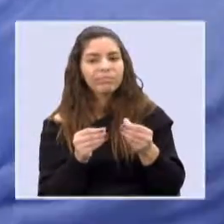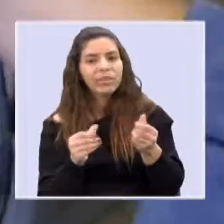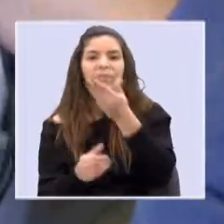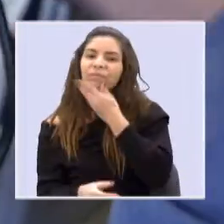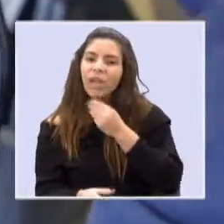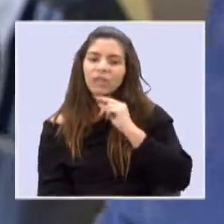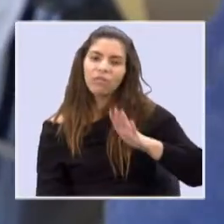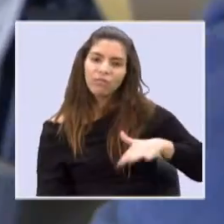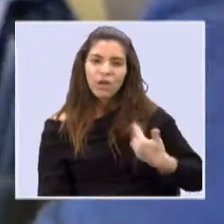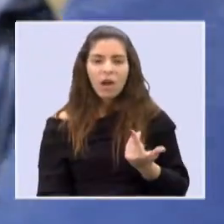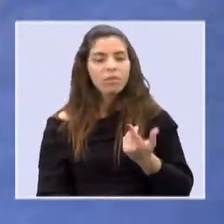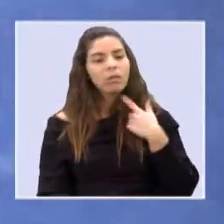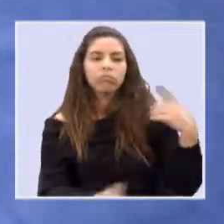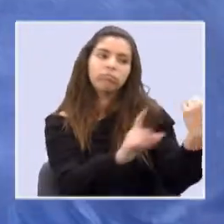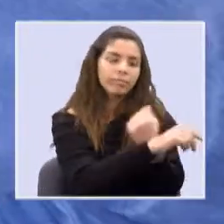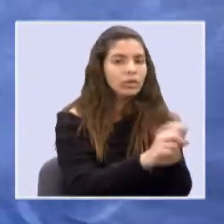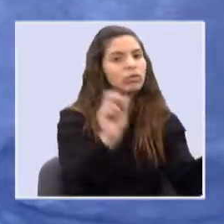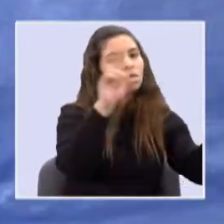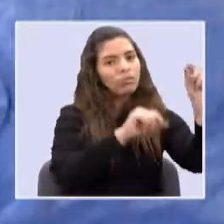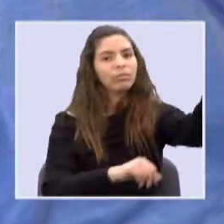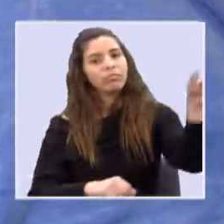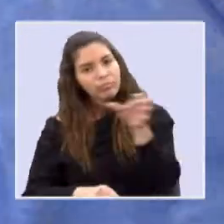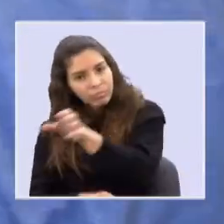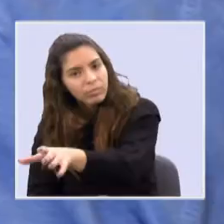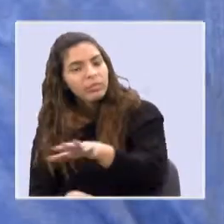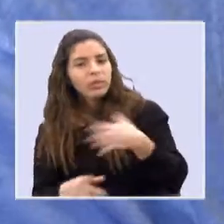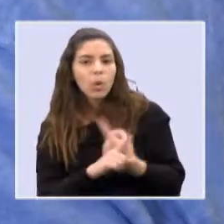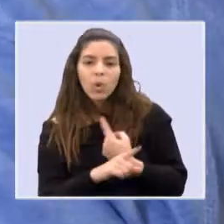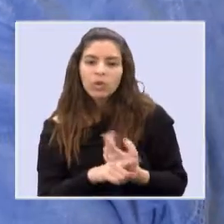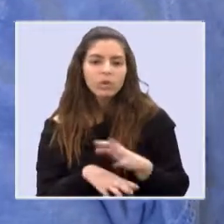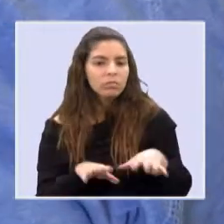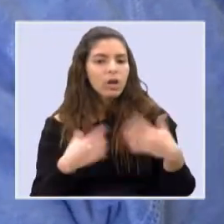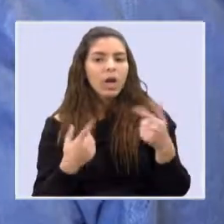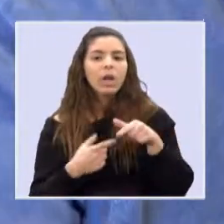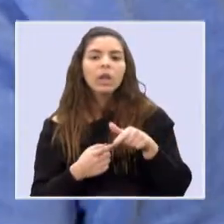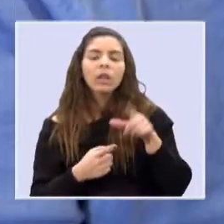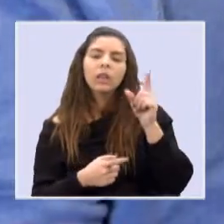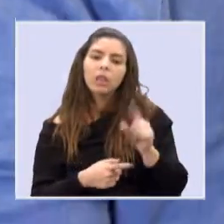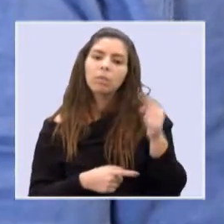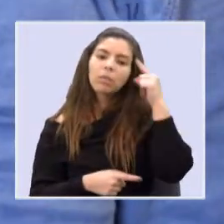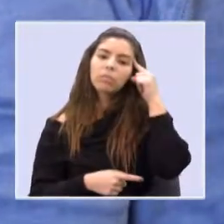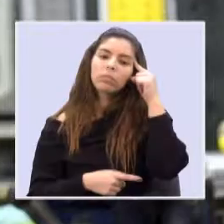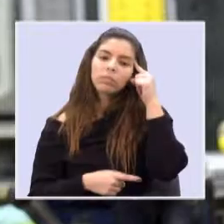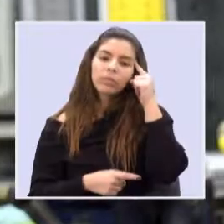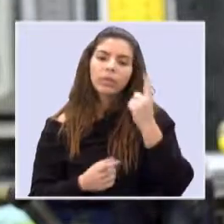do tempo. Neste momento nós temos a sorte de não ter que lidar com